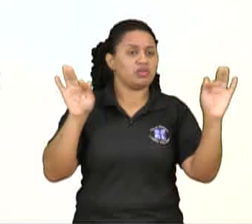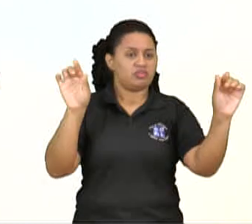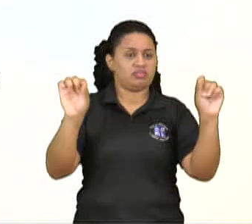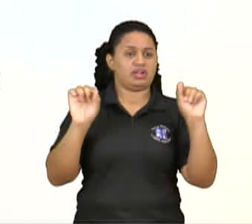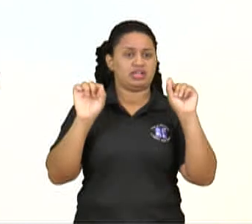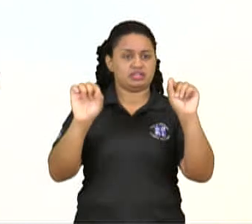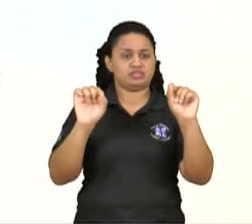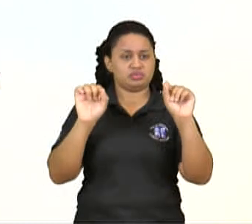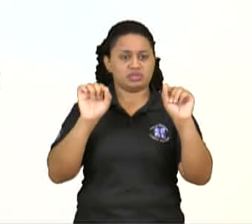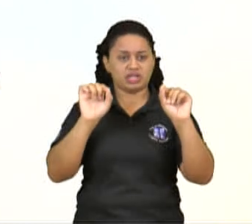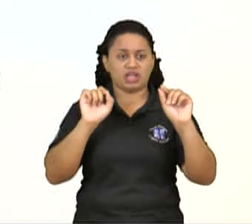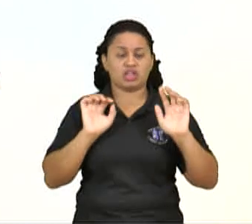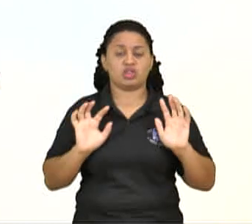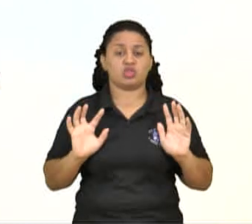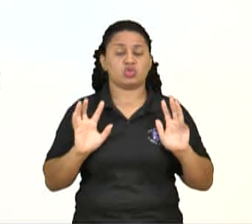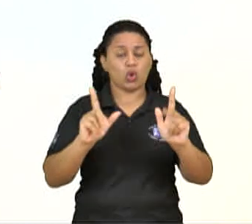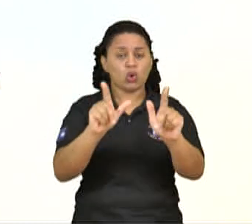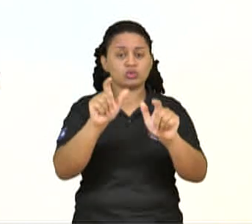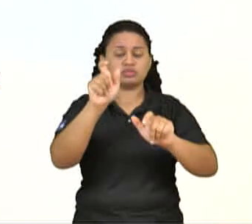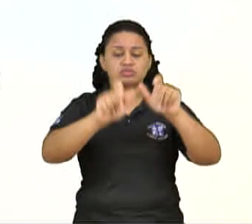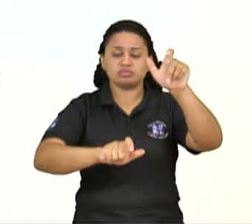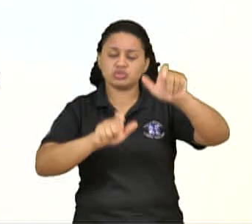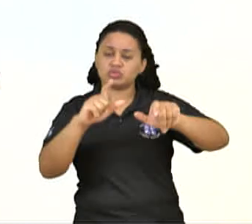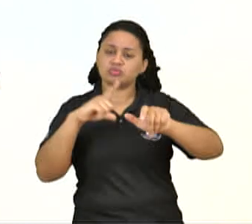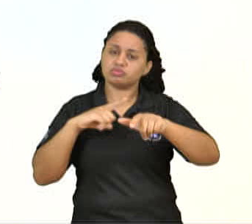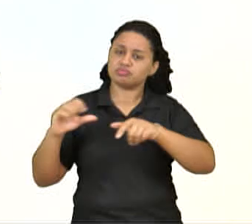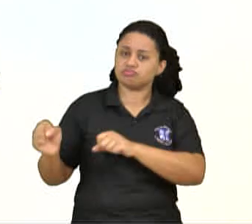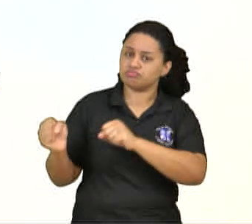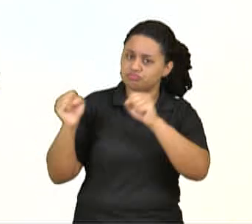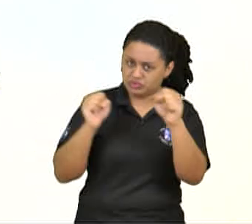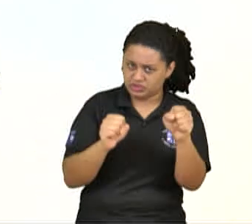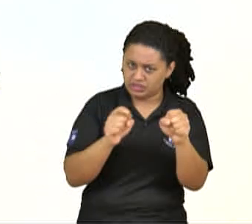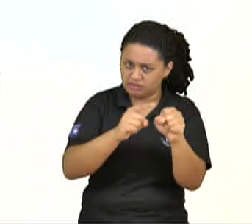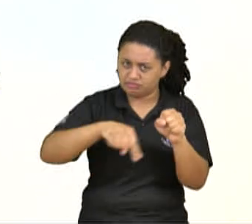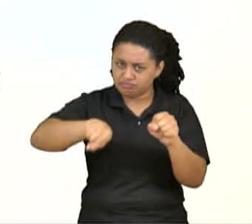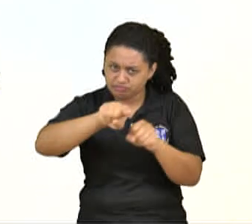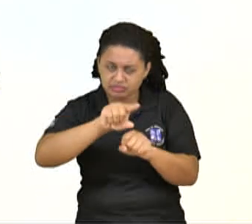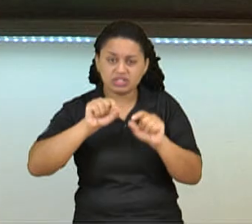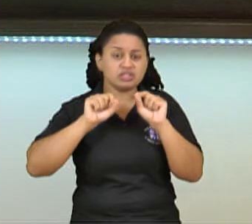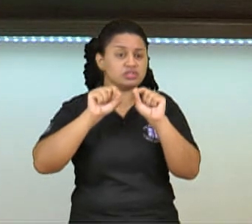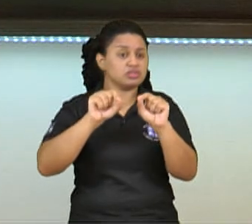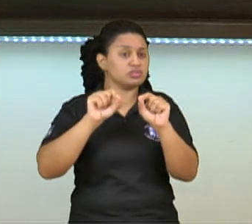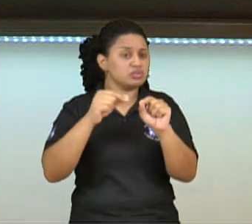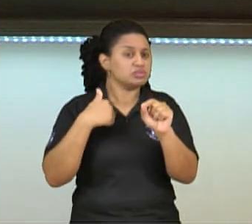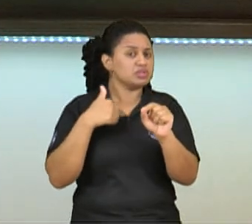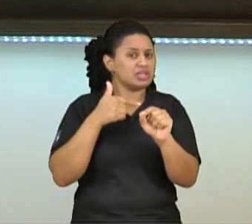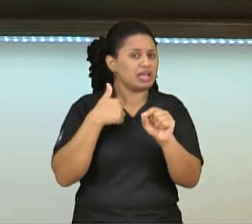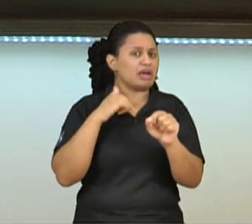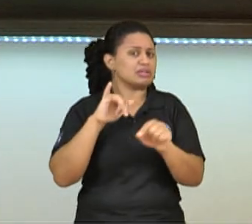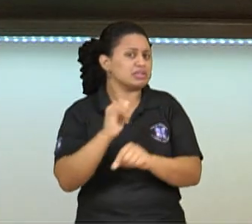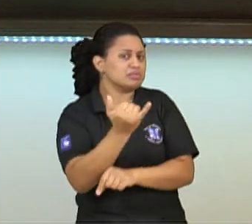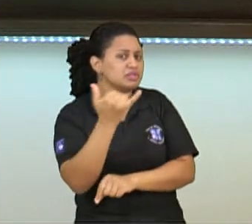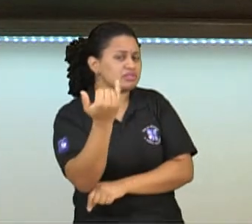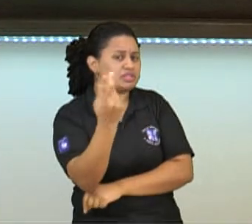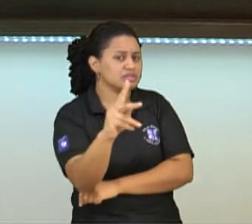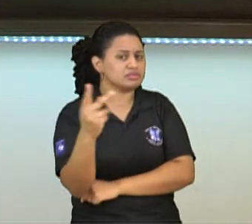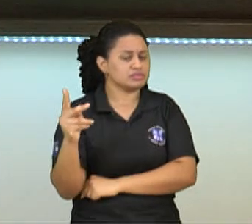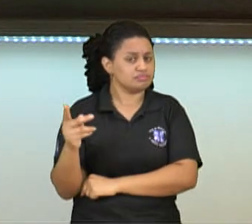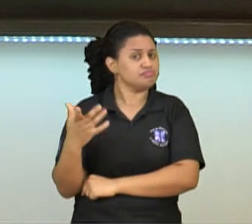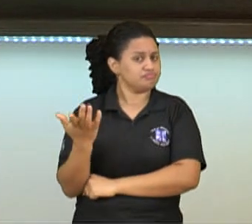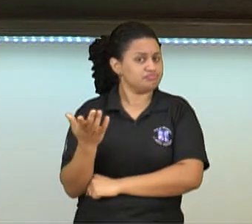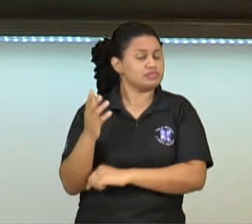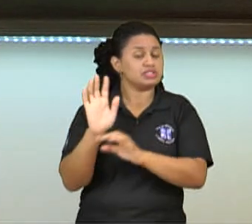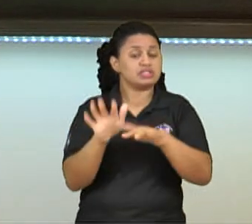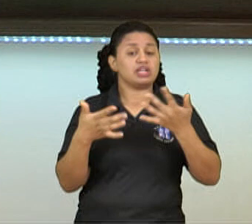Montesquieu? Todo homem que tem poder é levado a abusar dele? Será que todos os indivíduos,